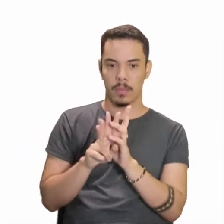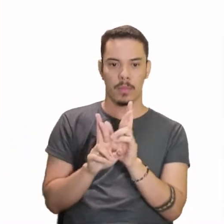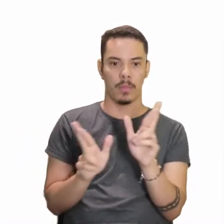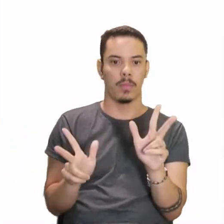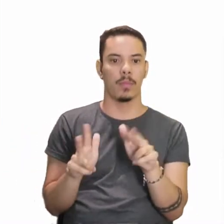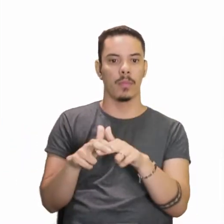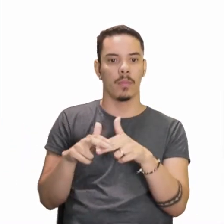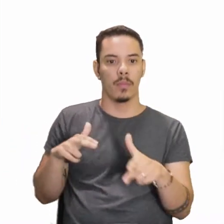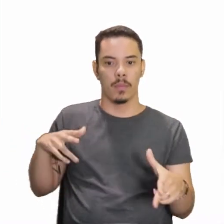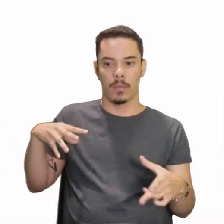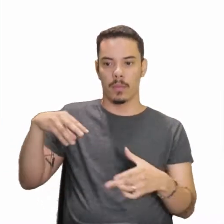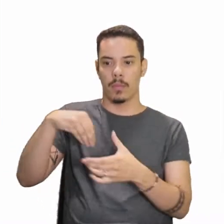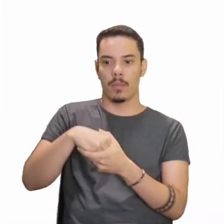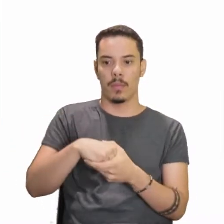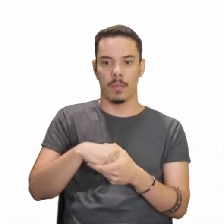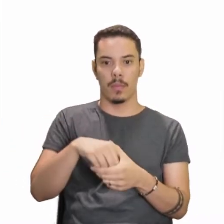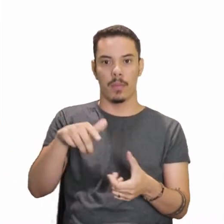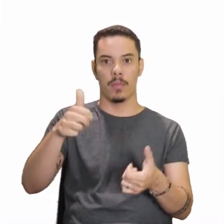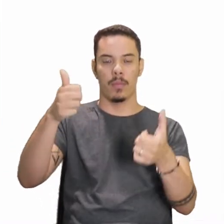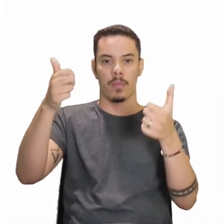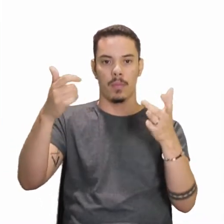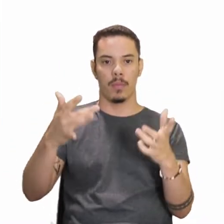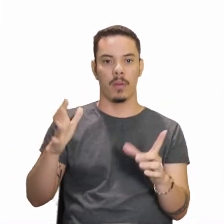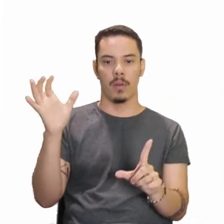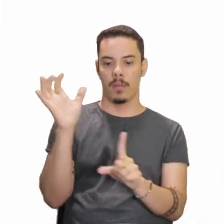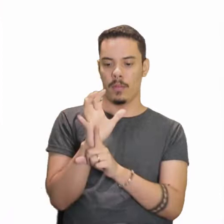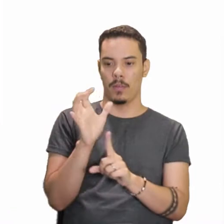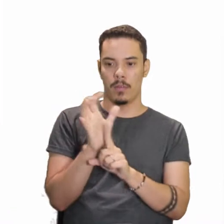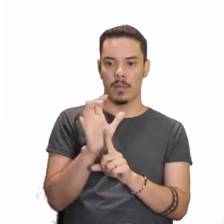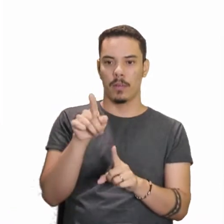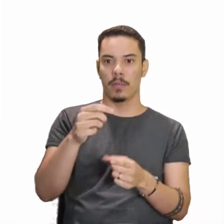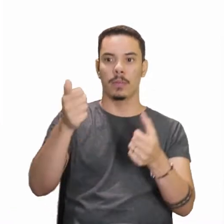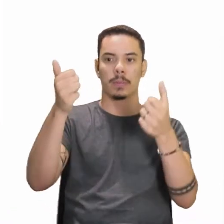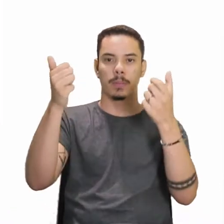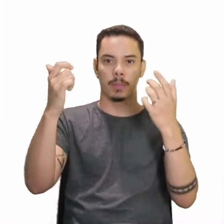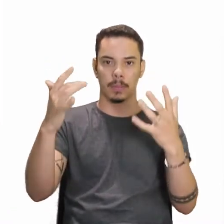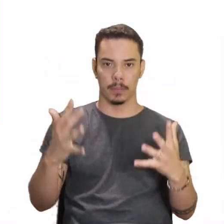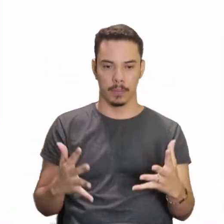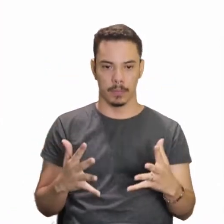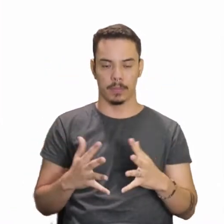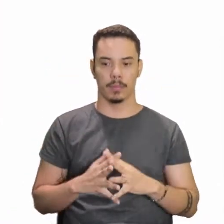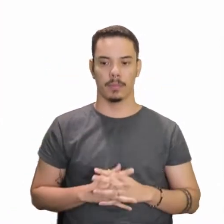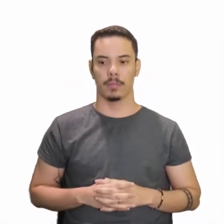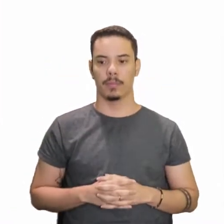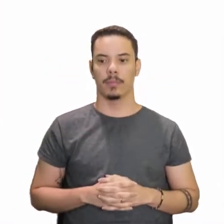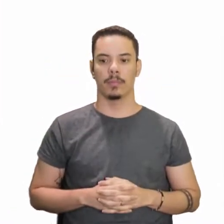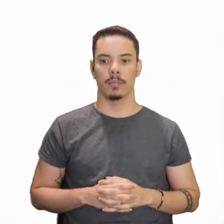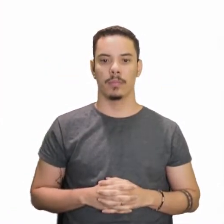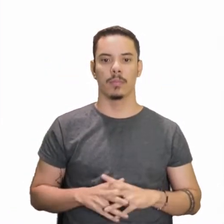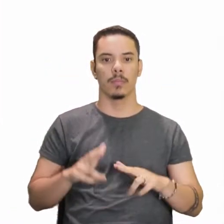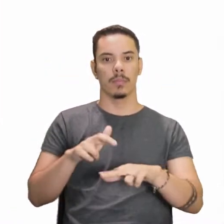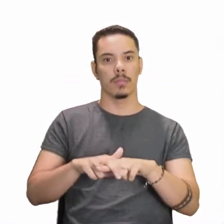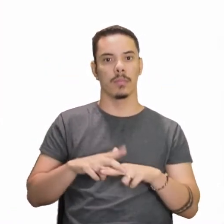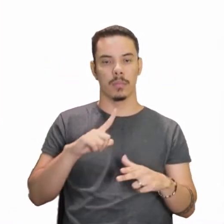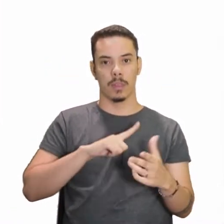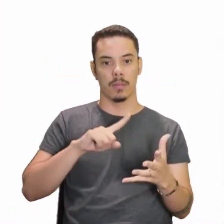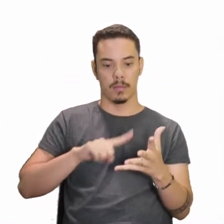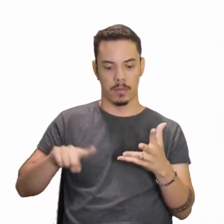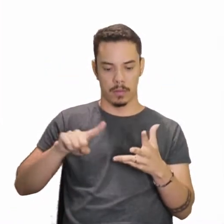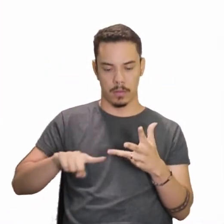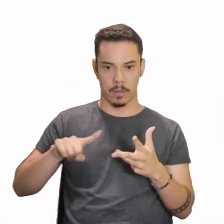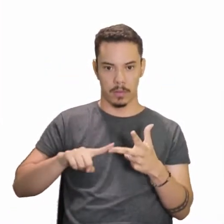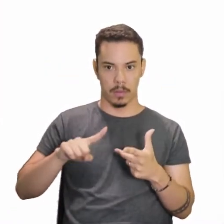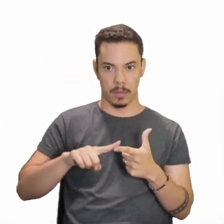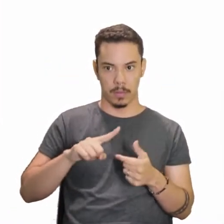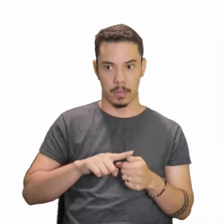que o senhor está colocando essa influência, né, que você acabou de explicar aqui. Então, muitas palavras.